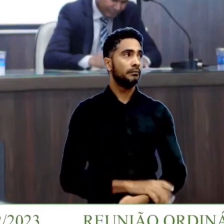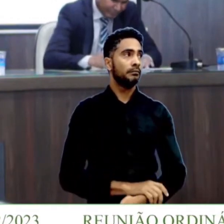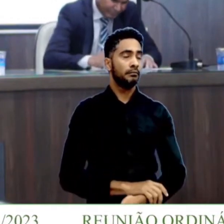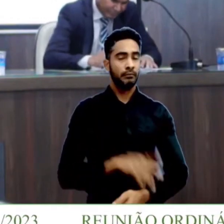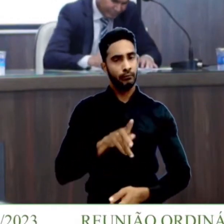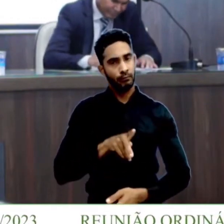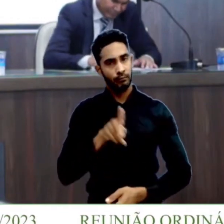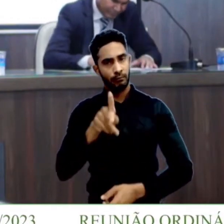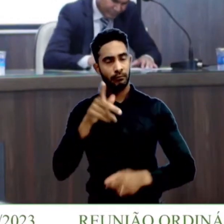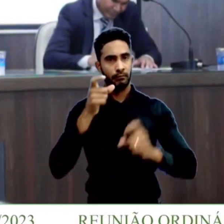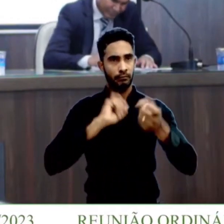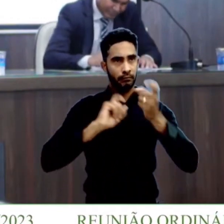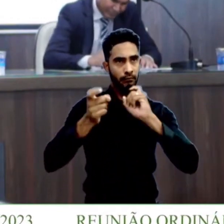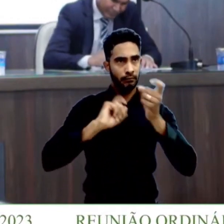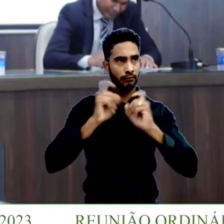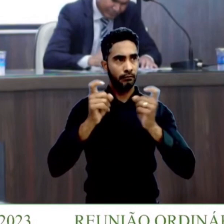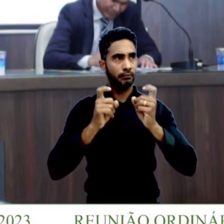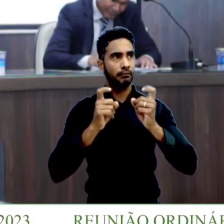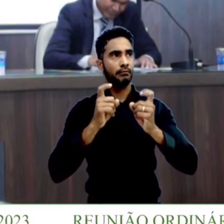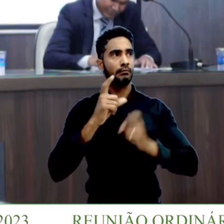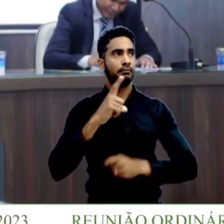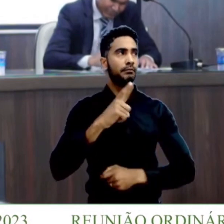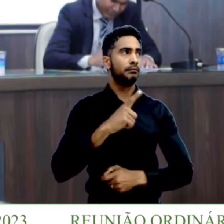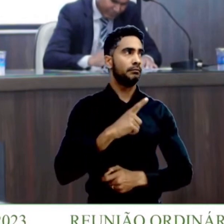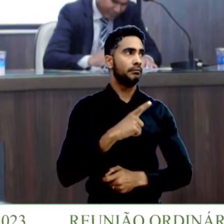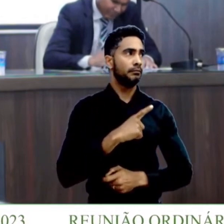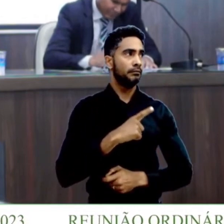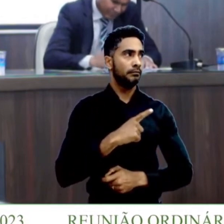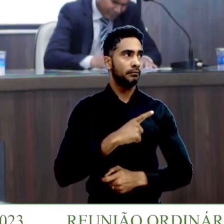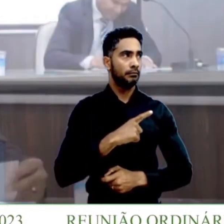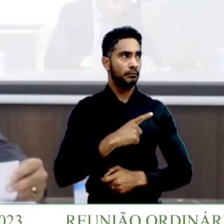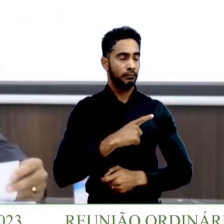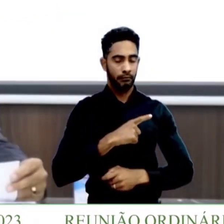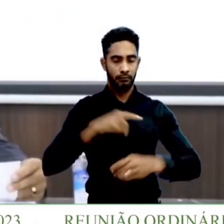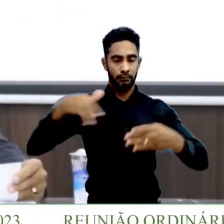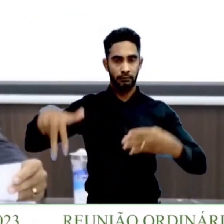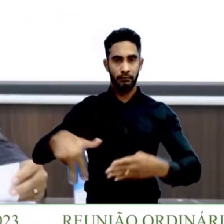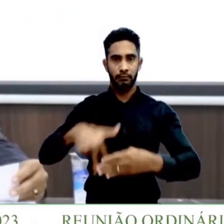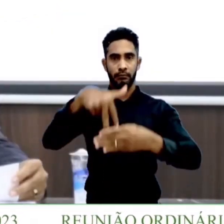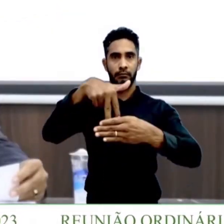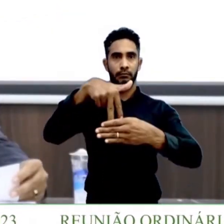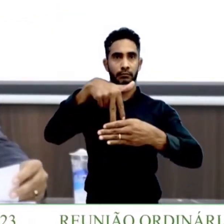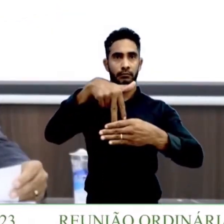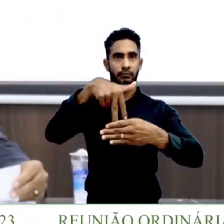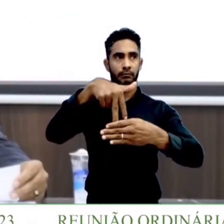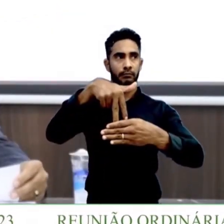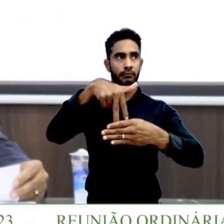Dando sequência à reunião, nós temos oradores inscritos.